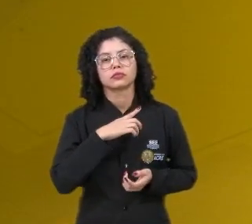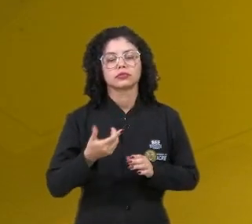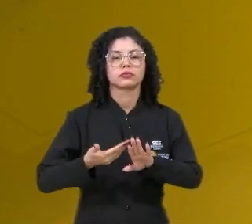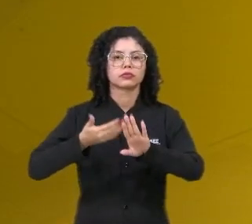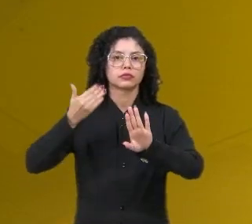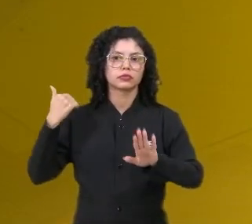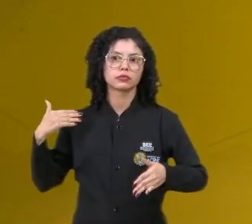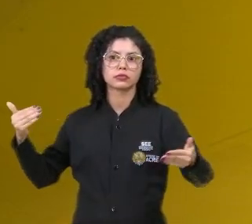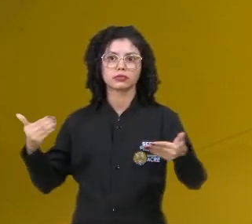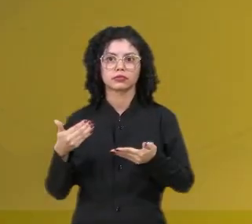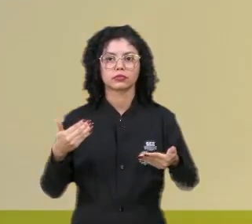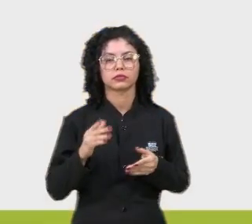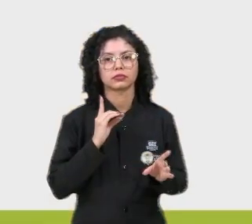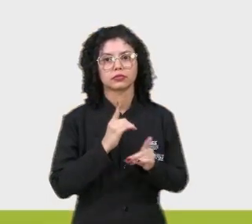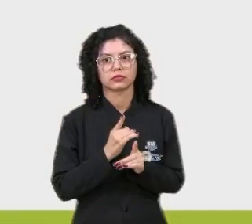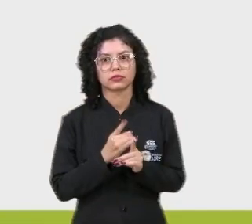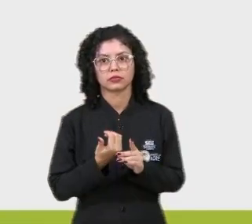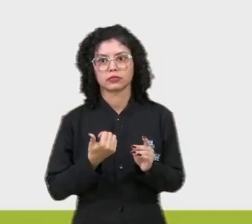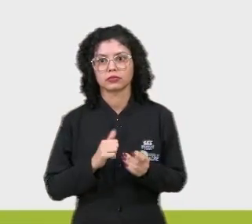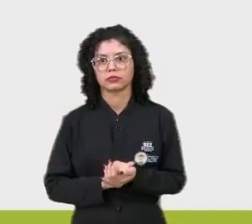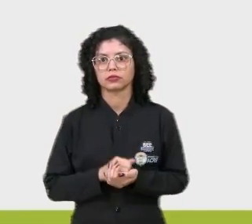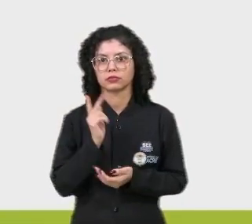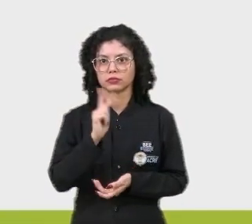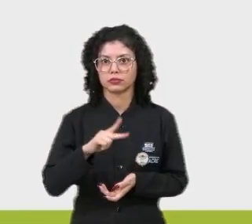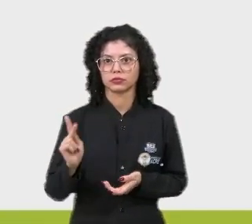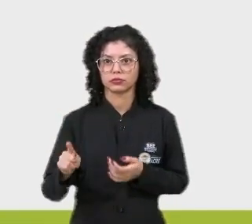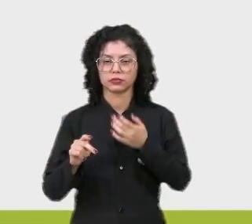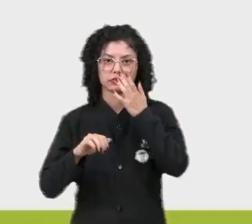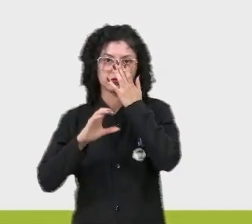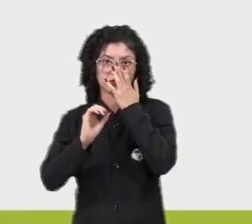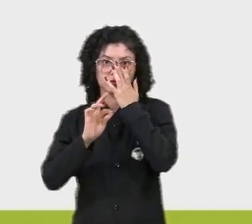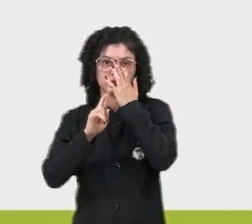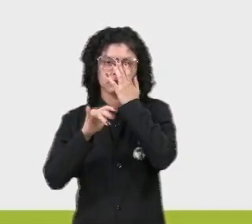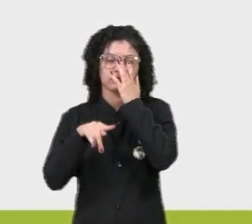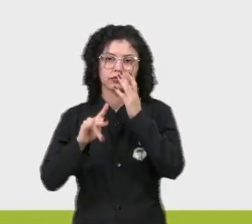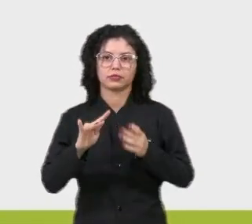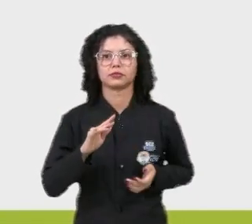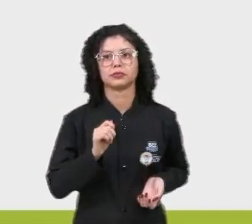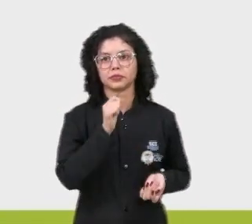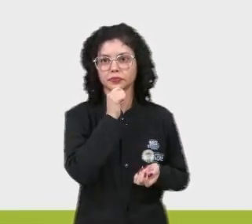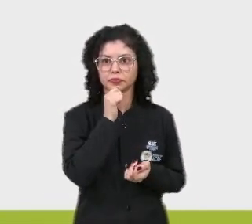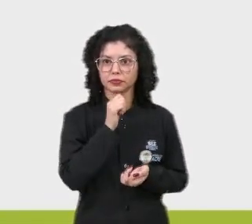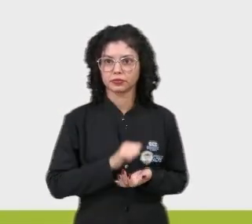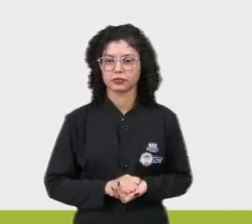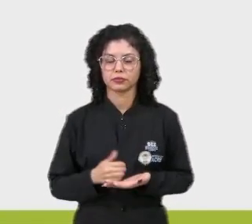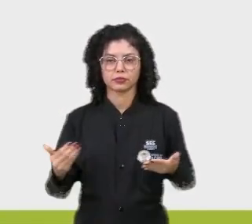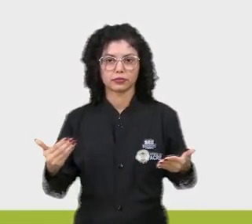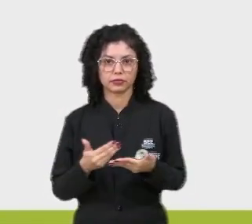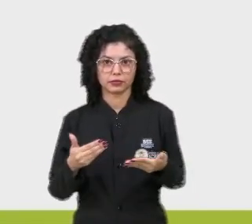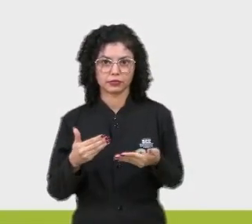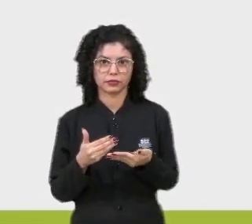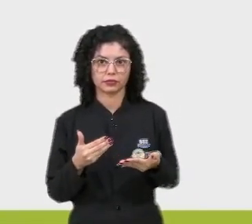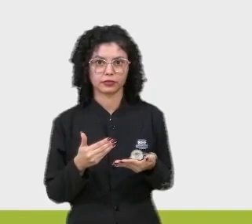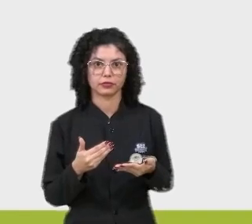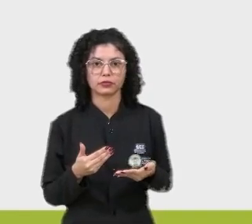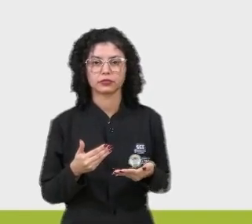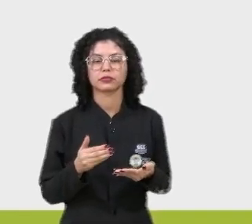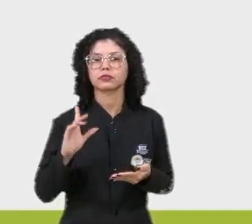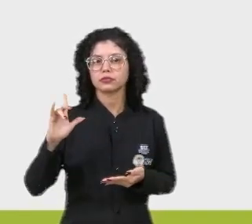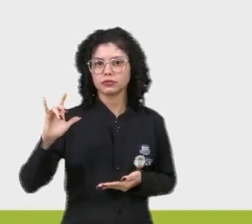atrás agora vamos vamos descobrir a idade do professor lá o Orkut eh recentemente nós temos agora